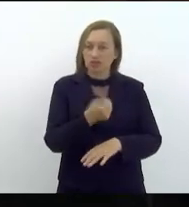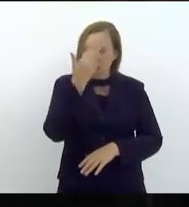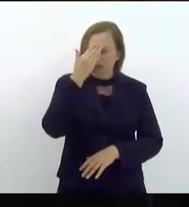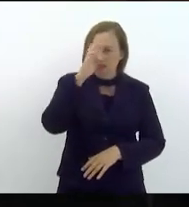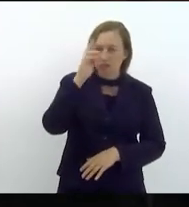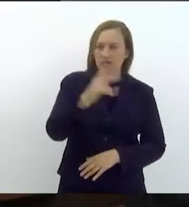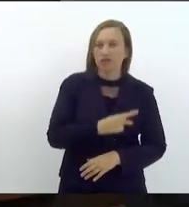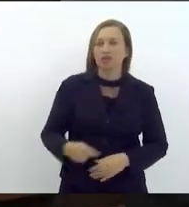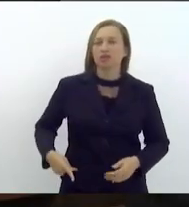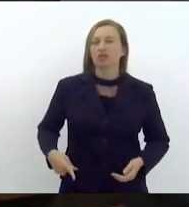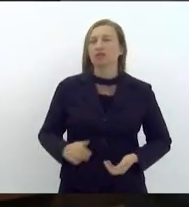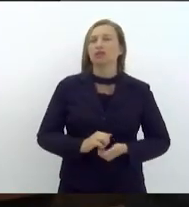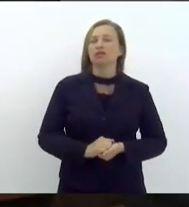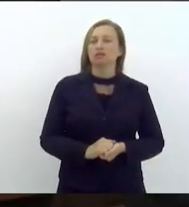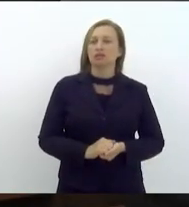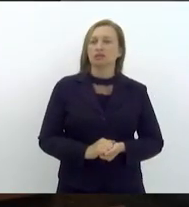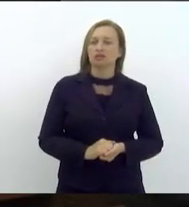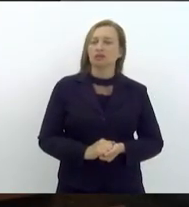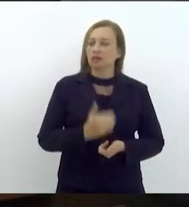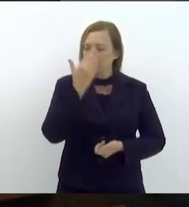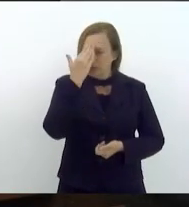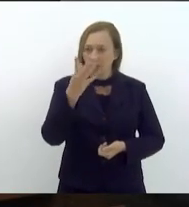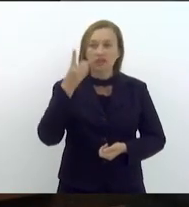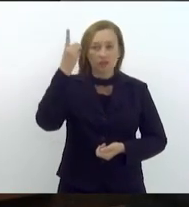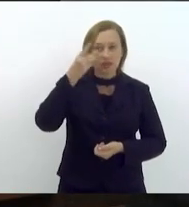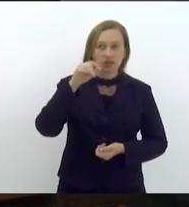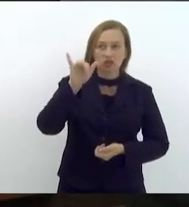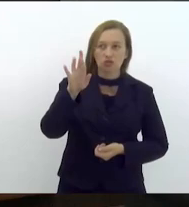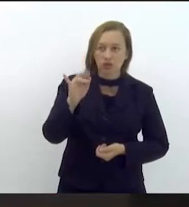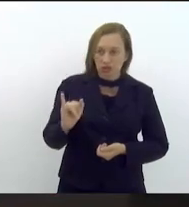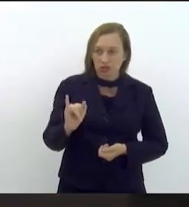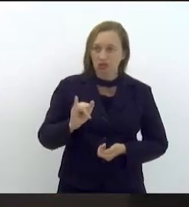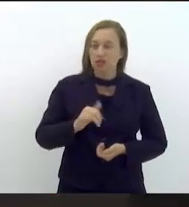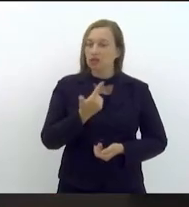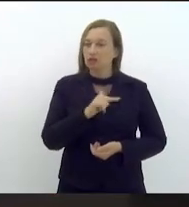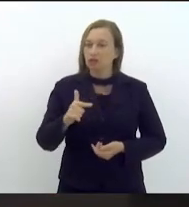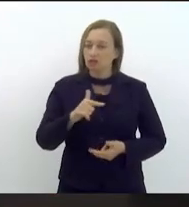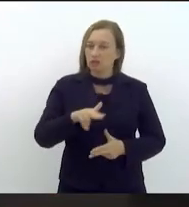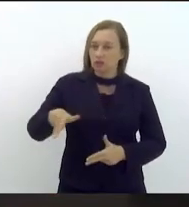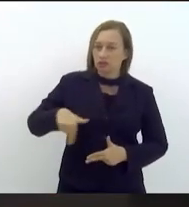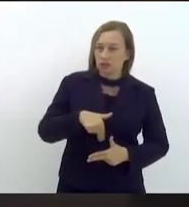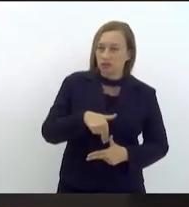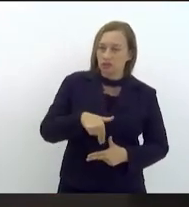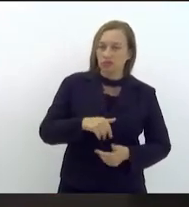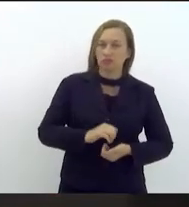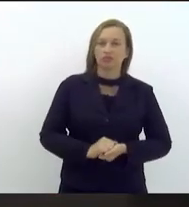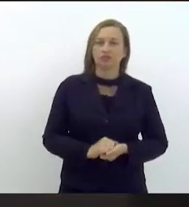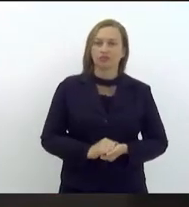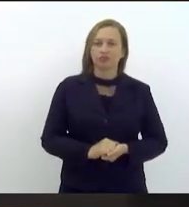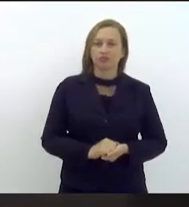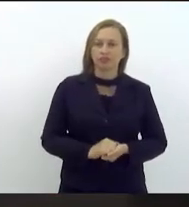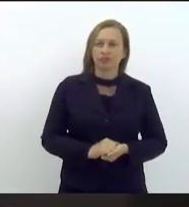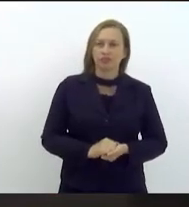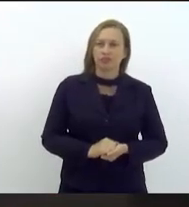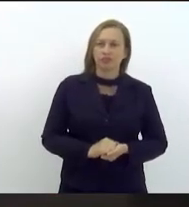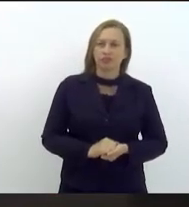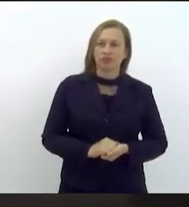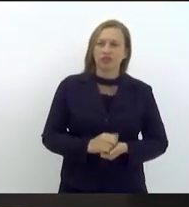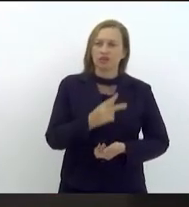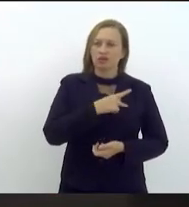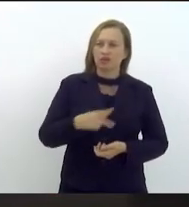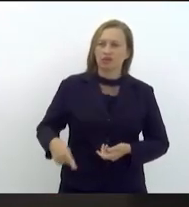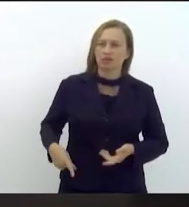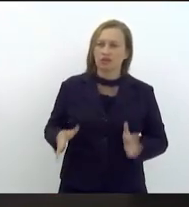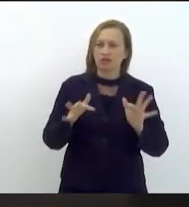presidente Obrigado Deputado Yuri não havendo mais orador escrito a